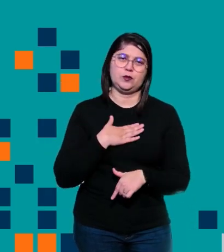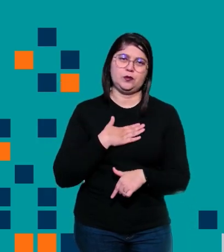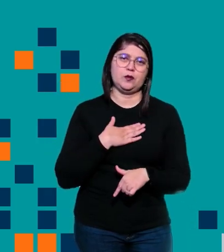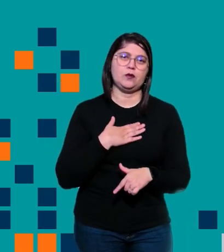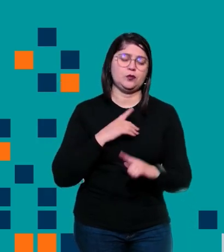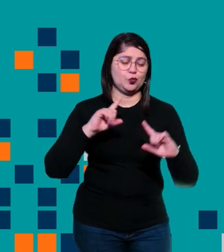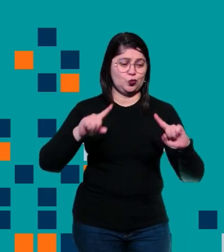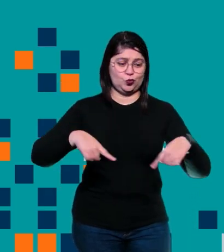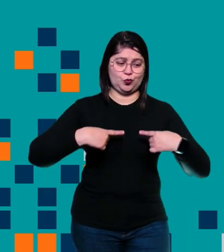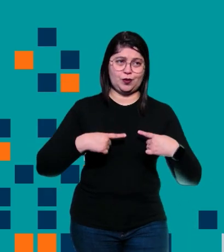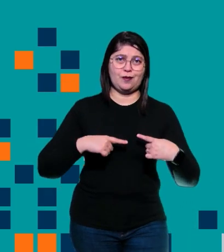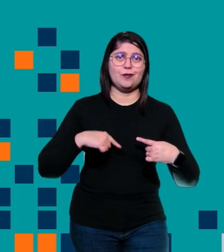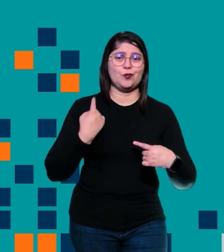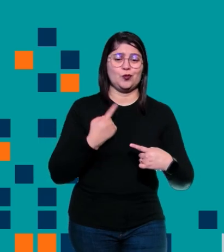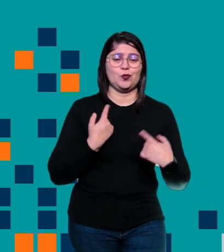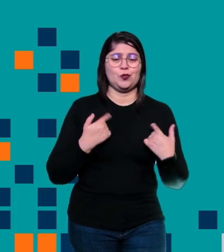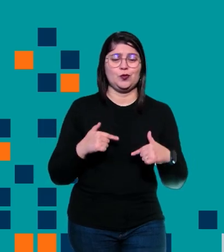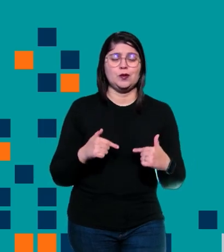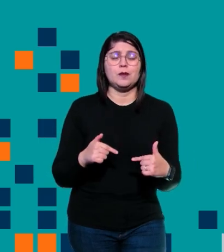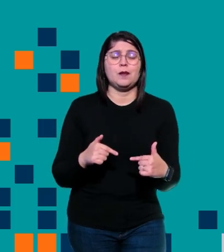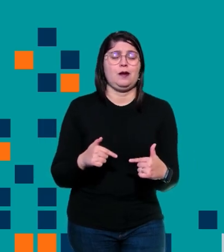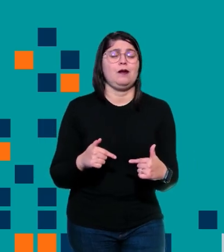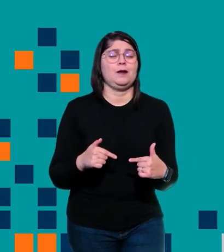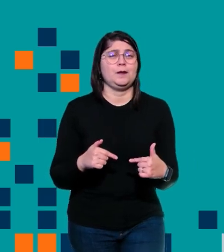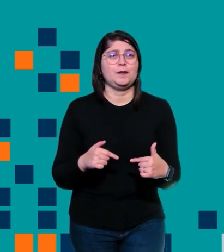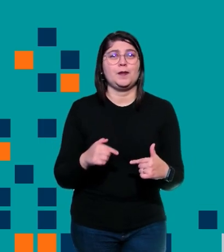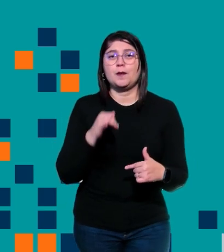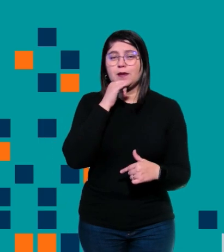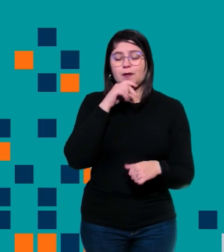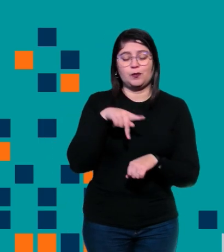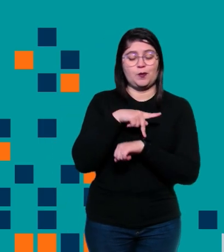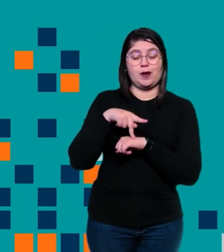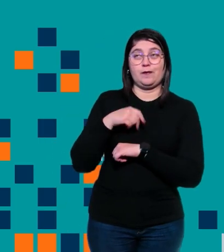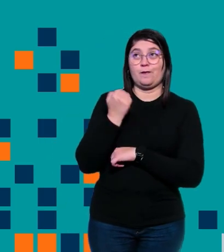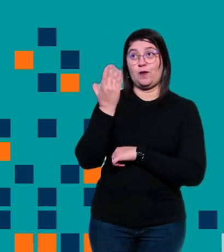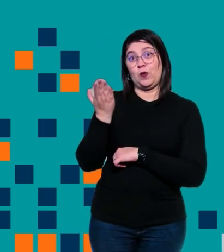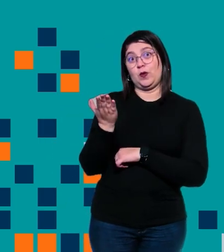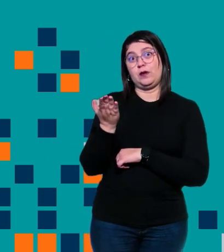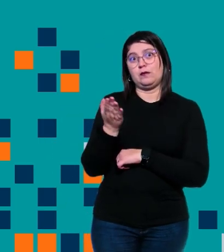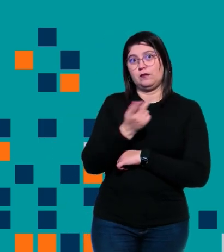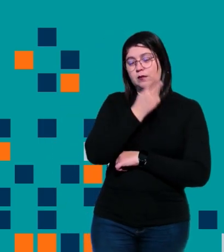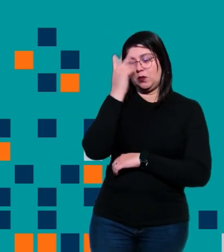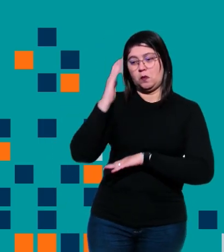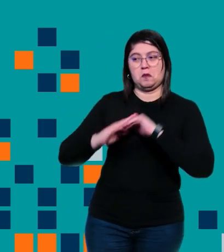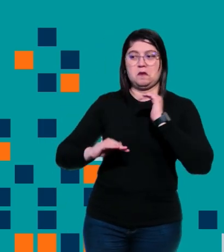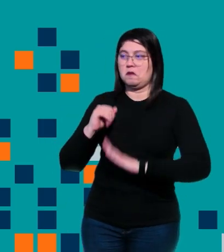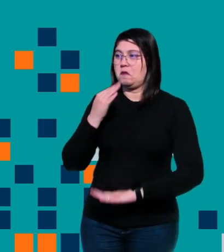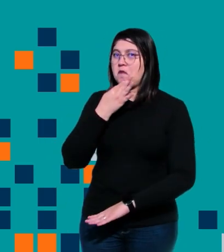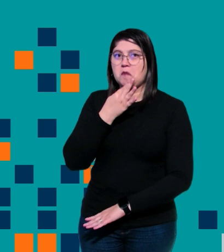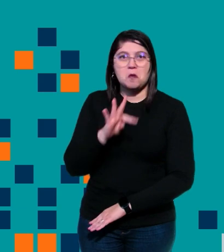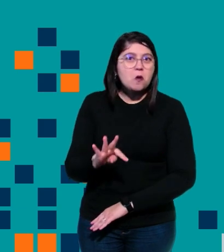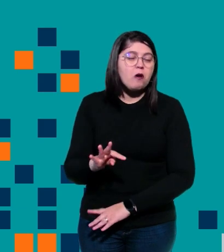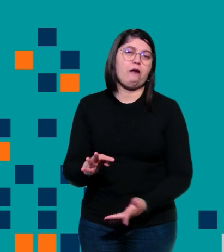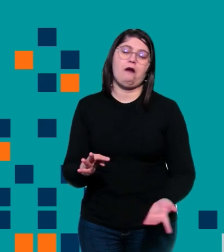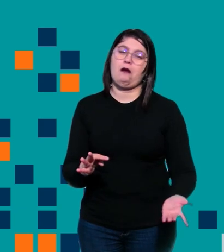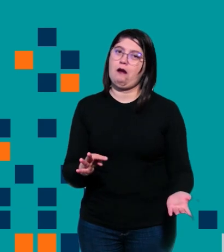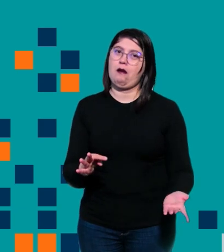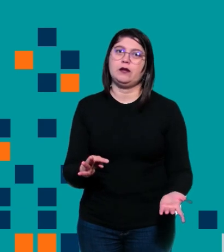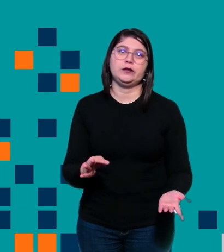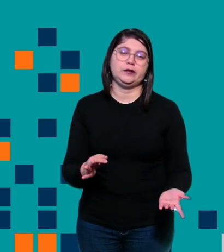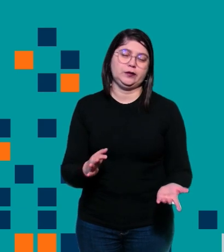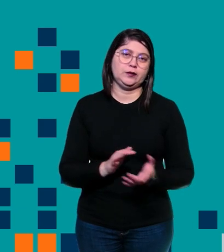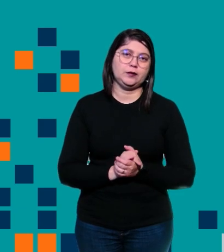desafio muito grande de trabalhar fora do país, né? Com profissionais que a gente não conhecia, com isso tudo.